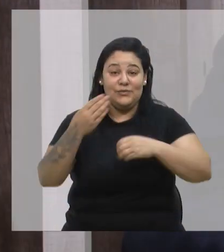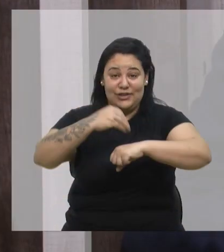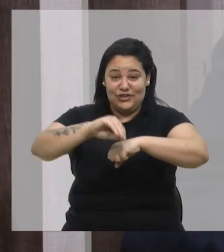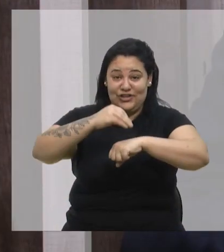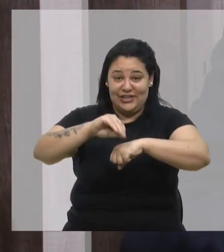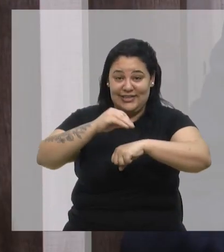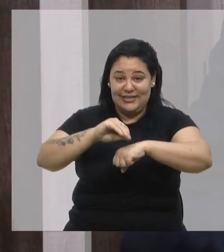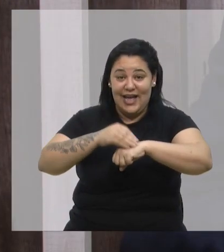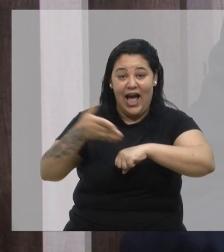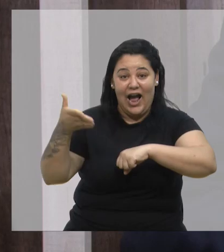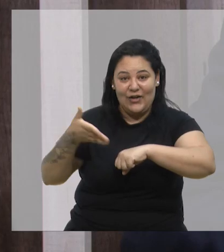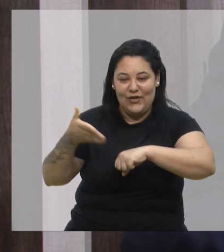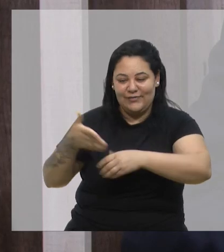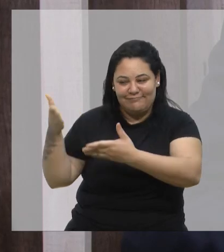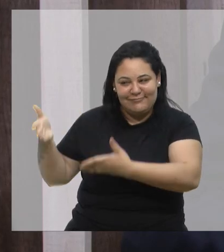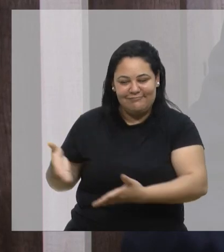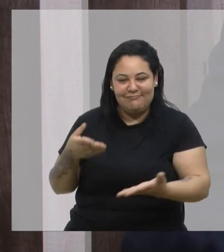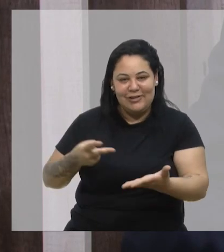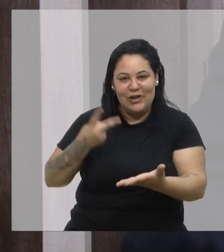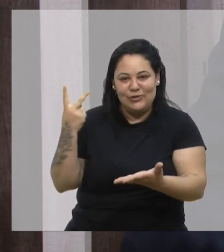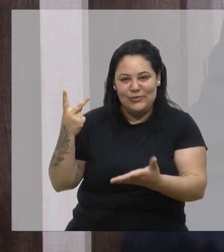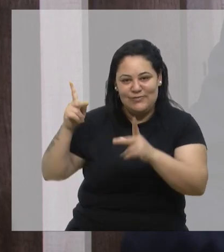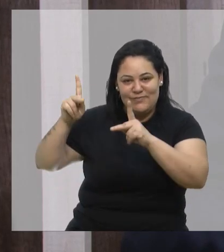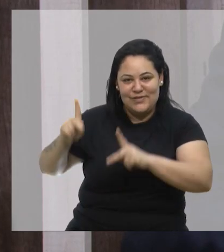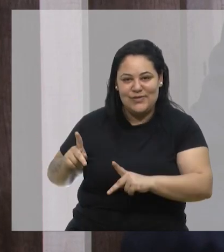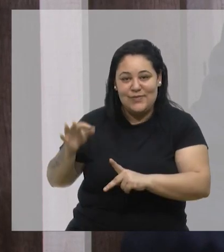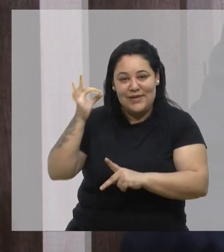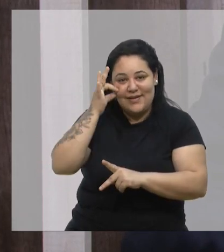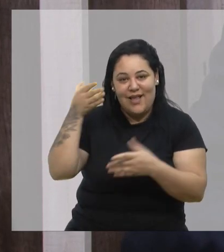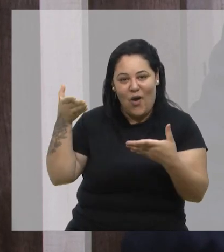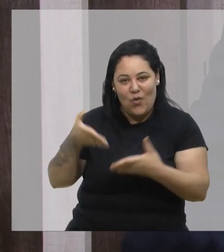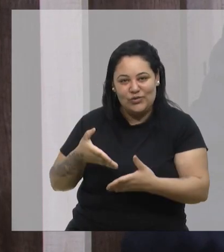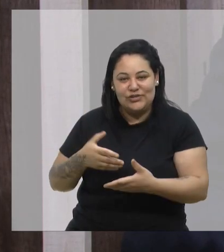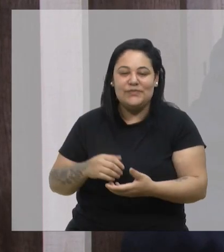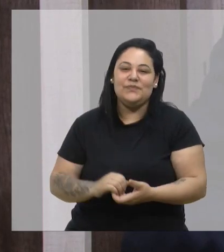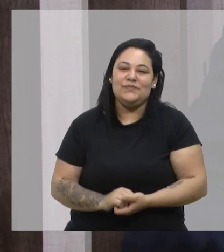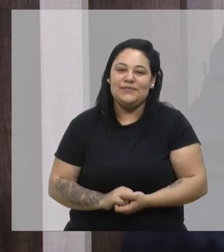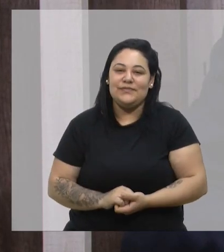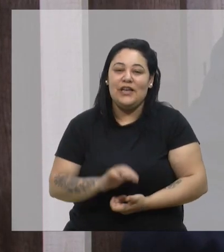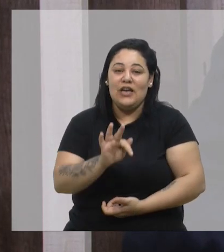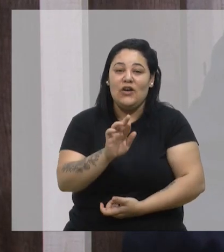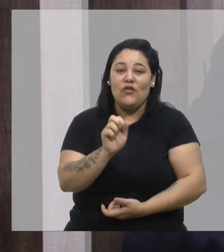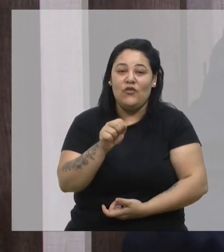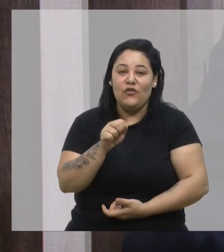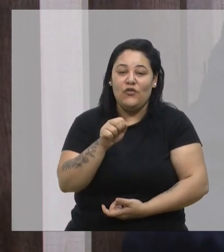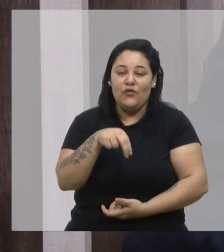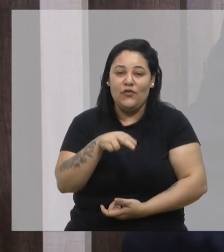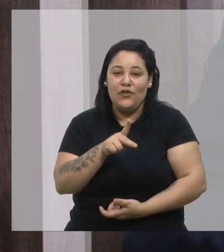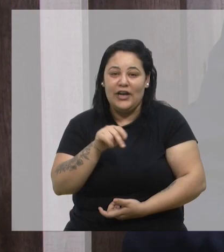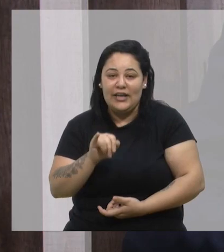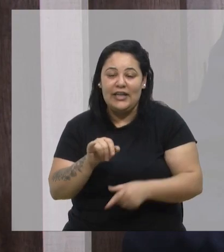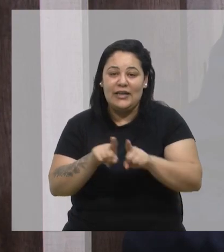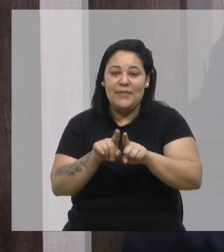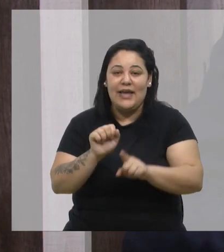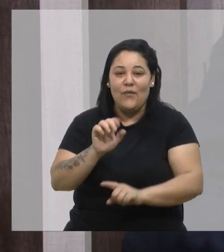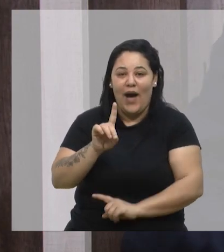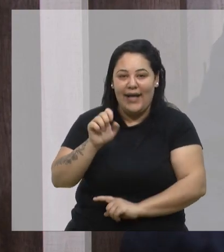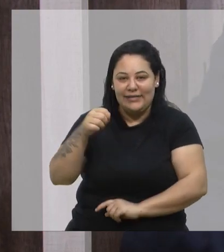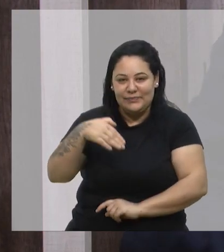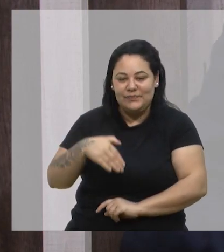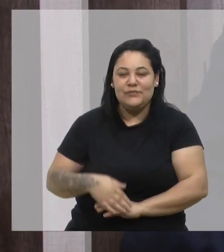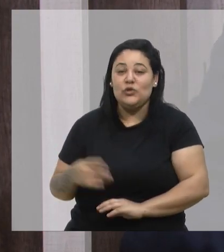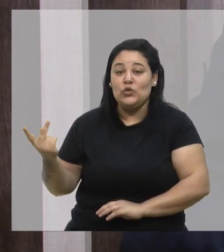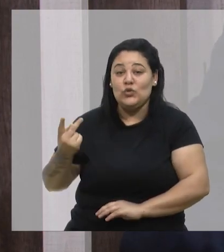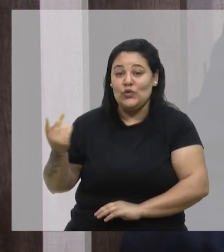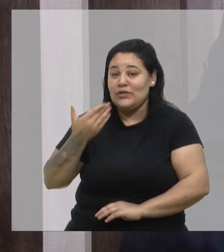Então, nas dicas do autor, recebendo aqui os autores Frank Tartarus e Adam Marini, eu vou